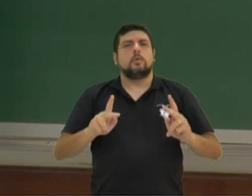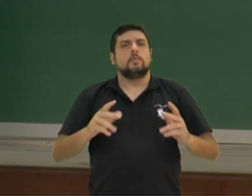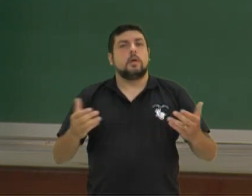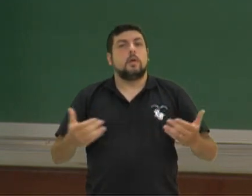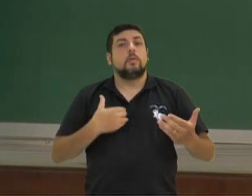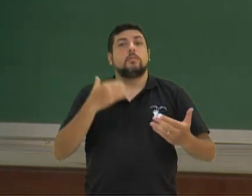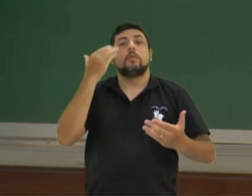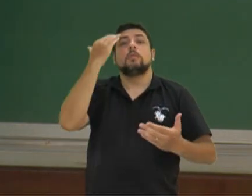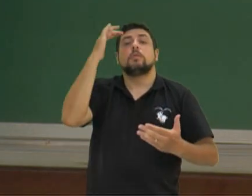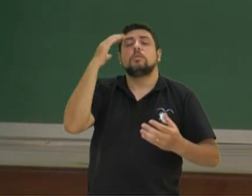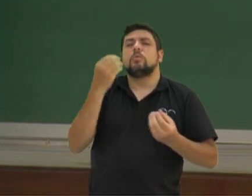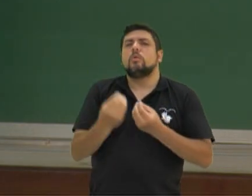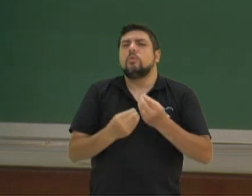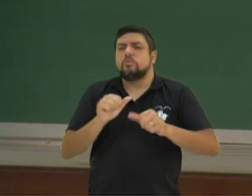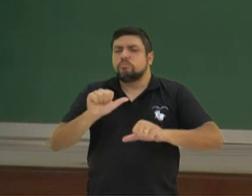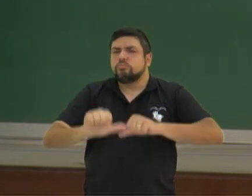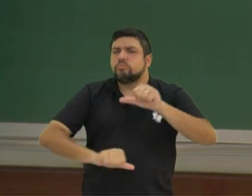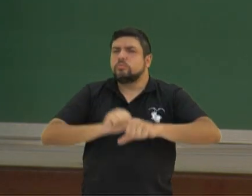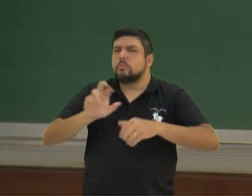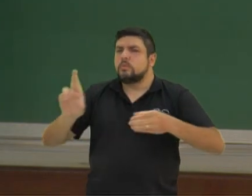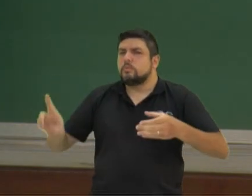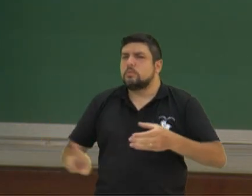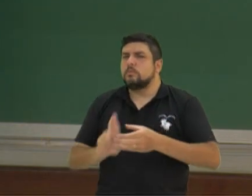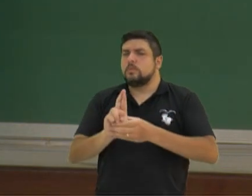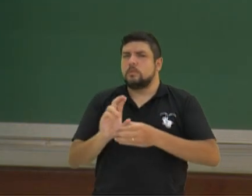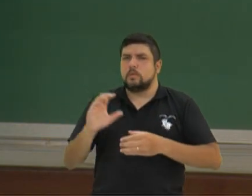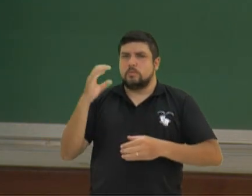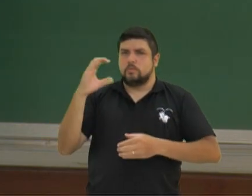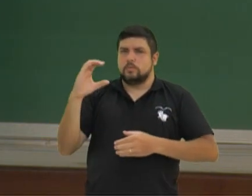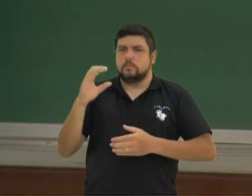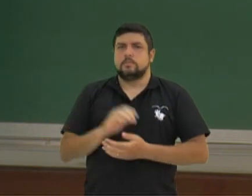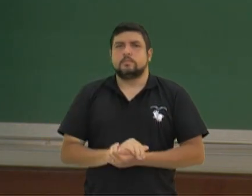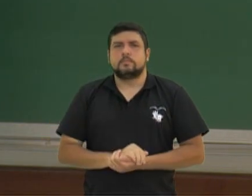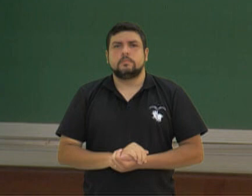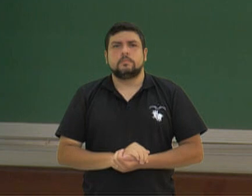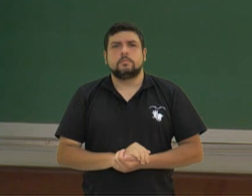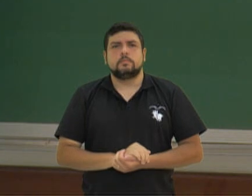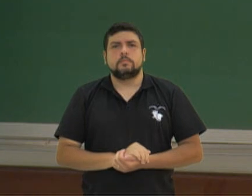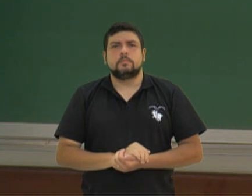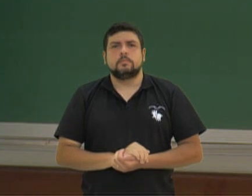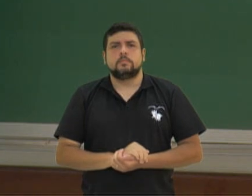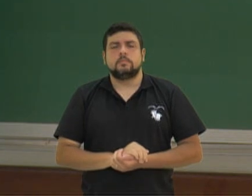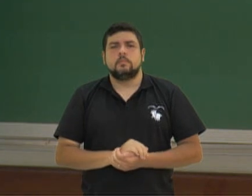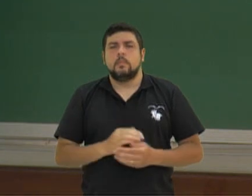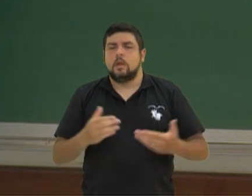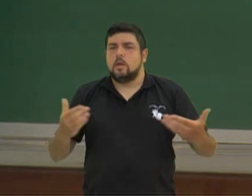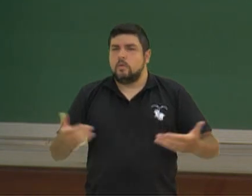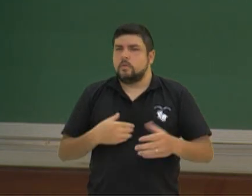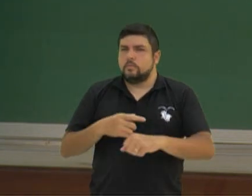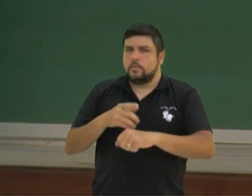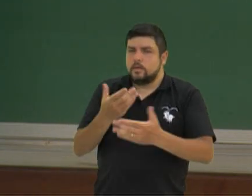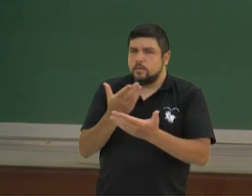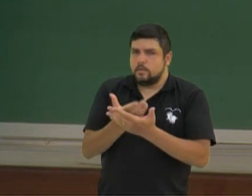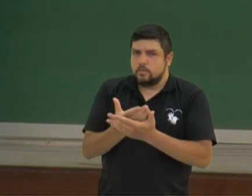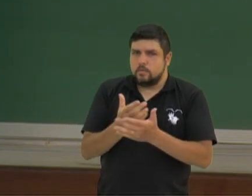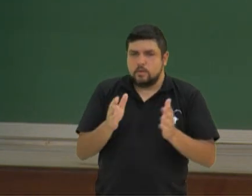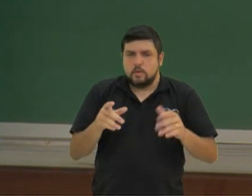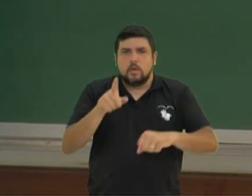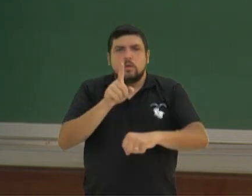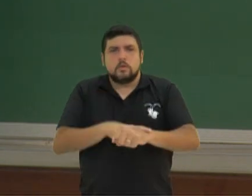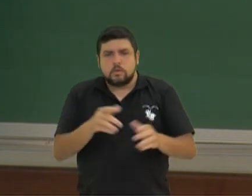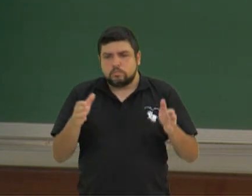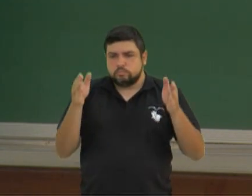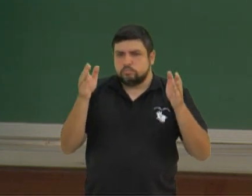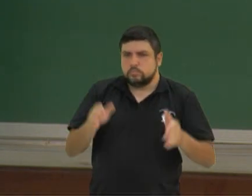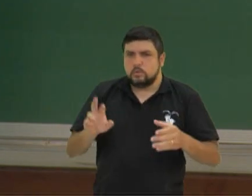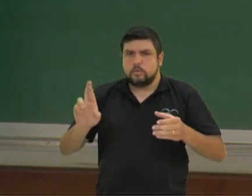acontecia esse renascimento cultural. Na nossa aula de hoje, então, a gente vai estudar esse período do renascimento cultural, que é o momento de